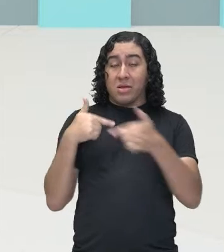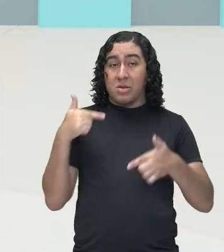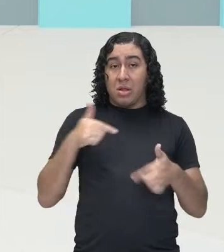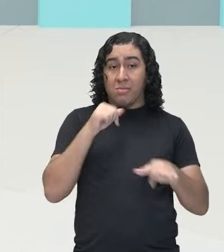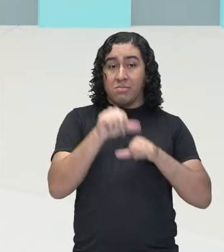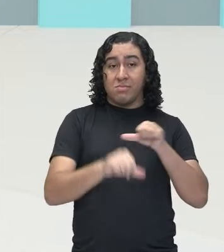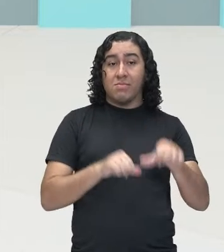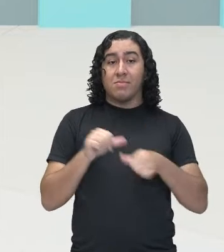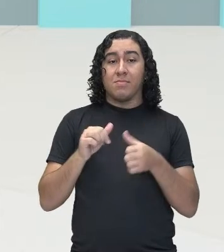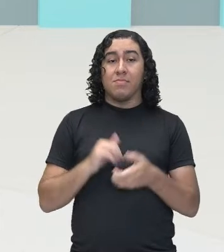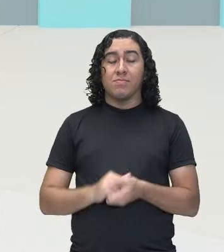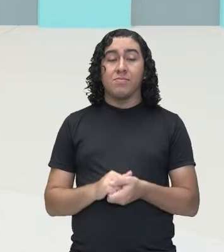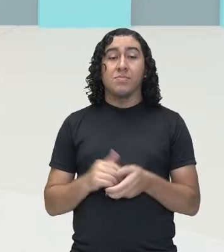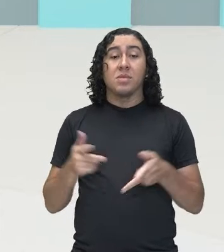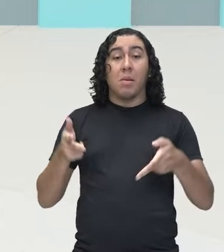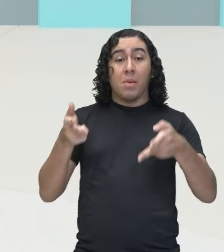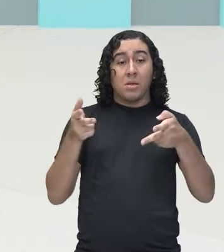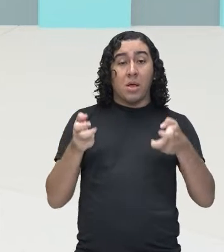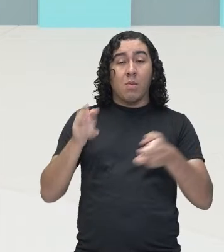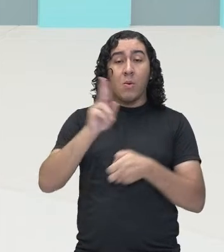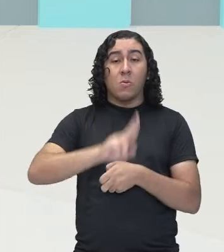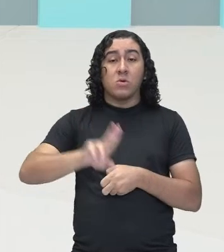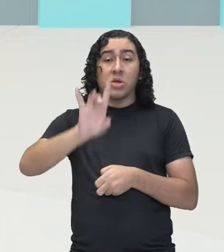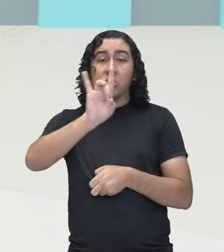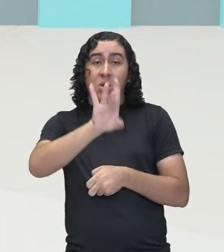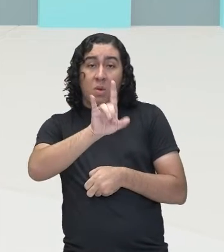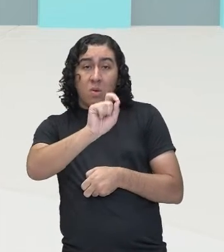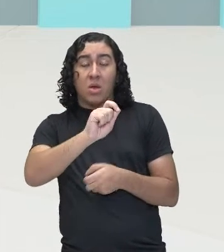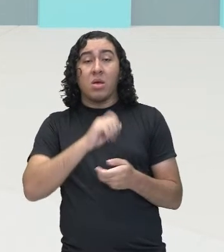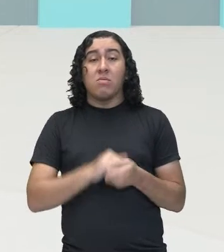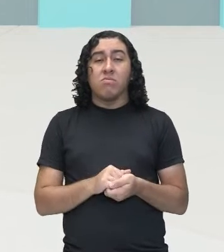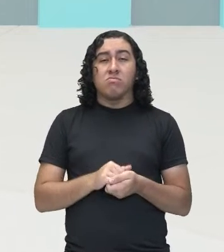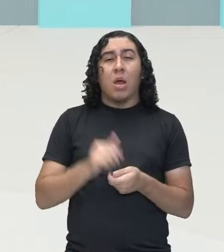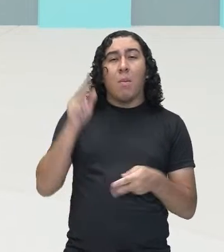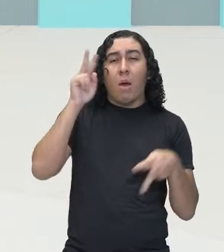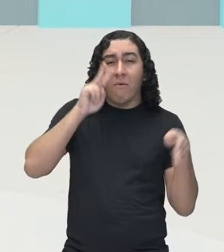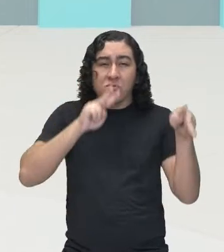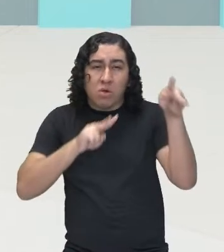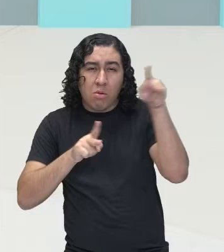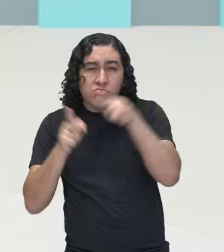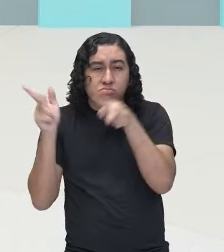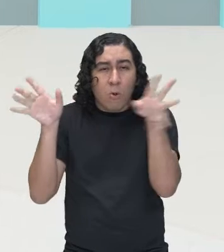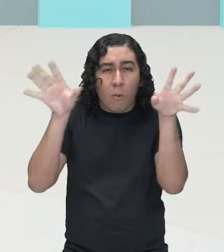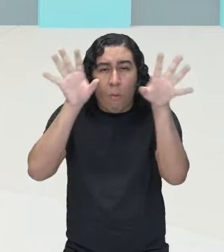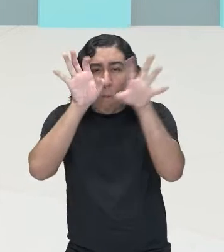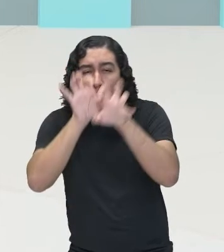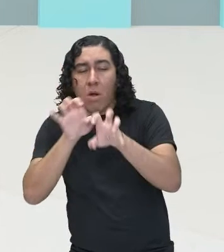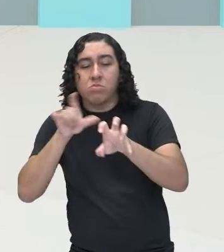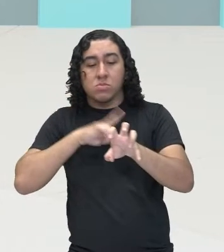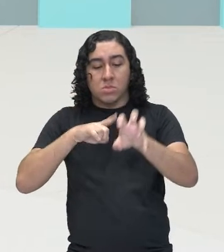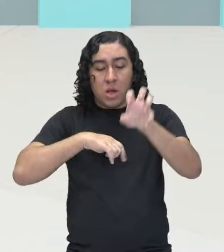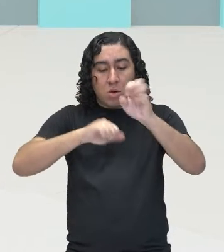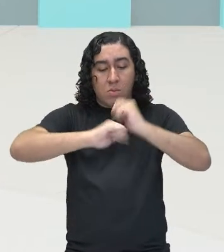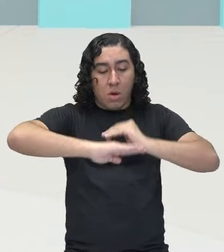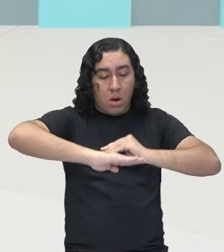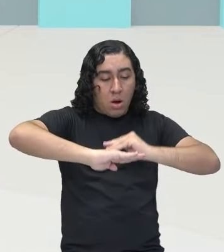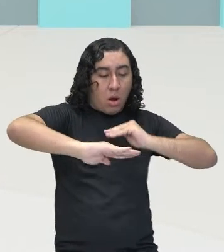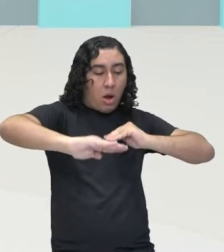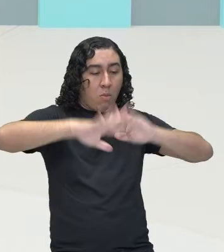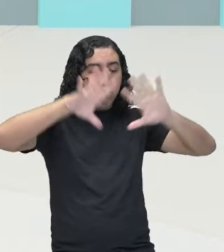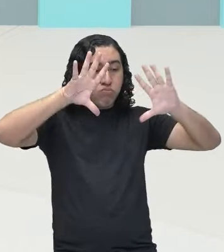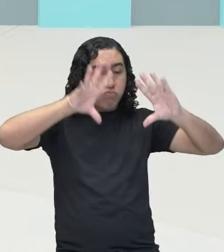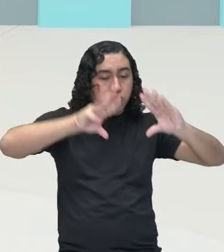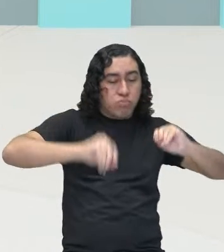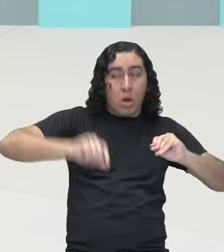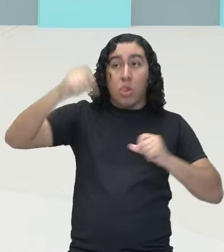observar, usando apenas ilusão de ótica, um cenário bem equipado e iluminação